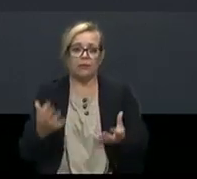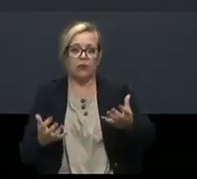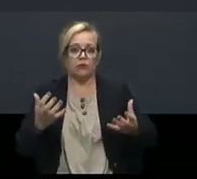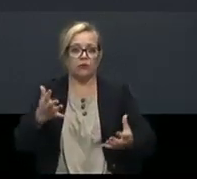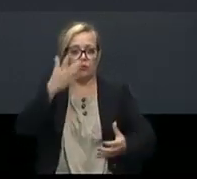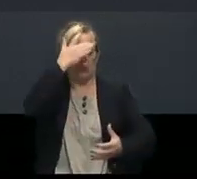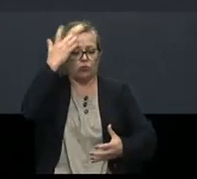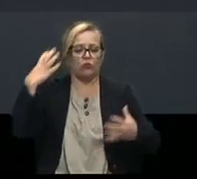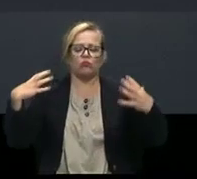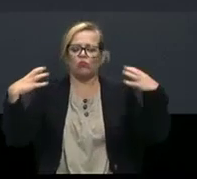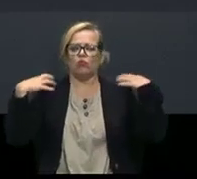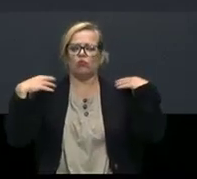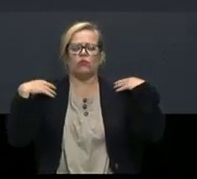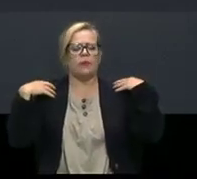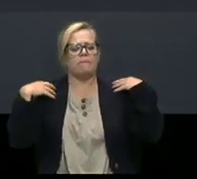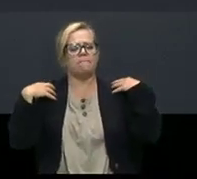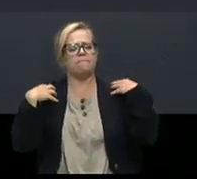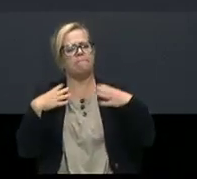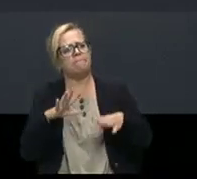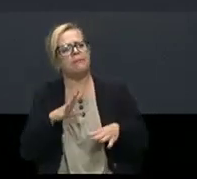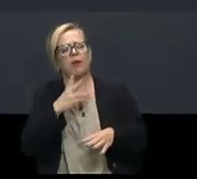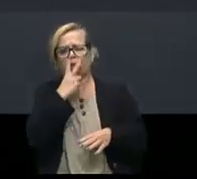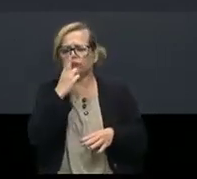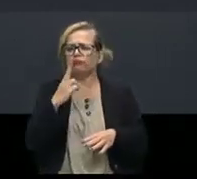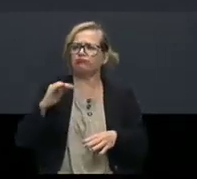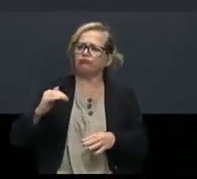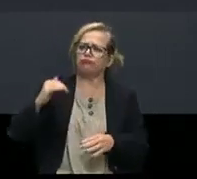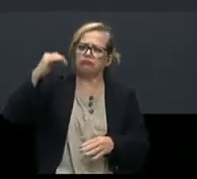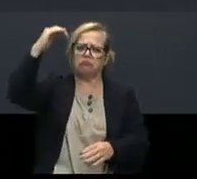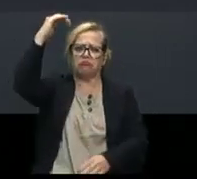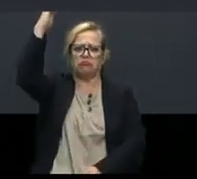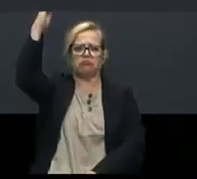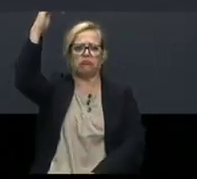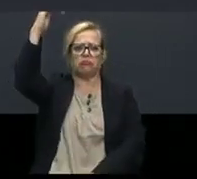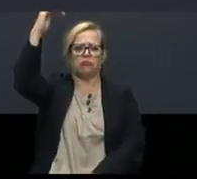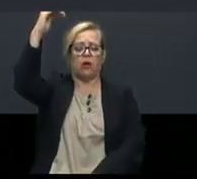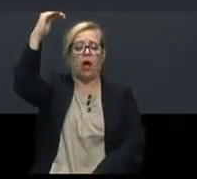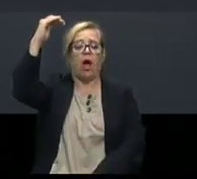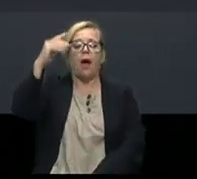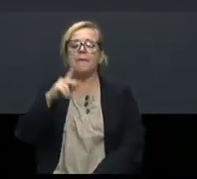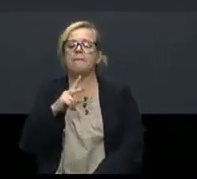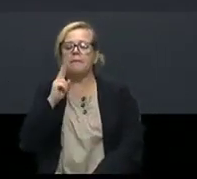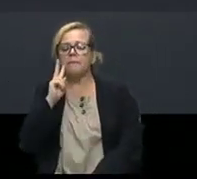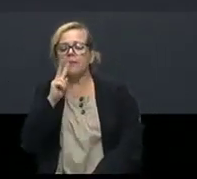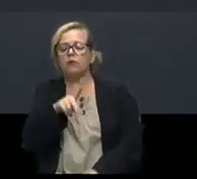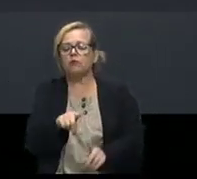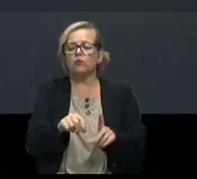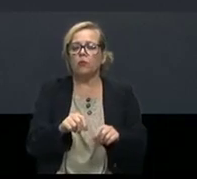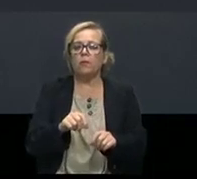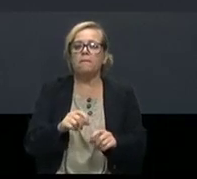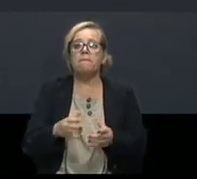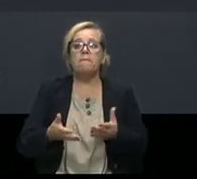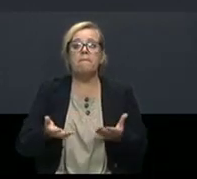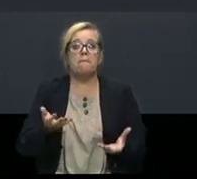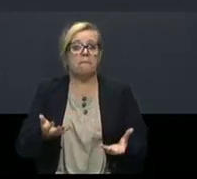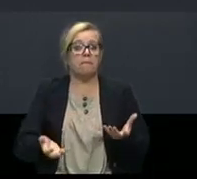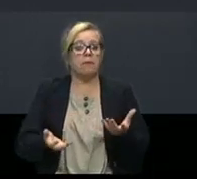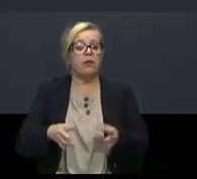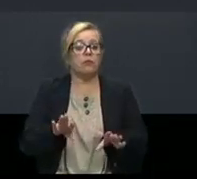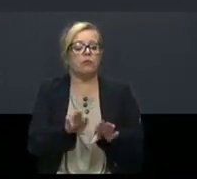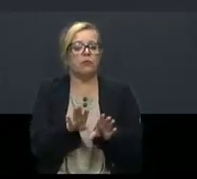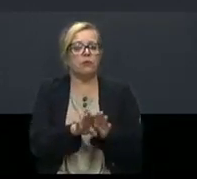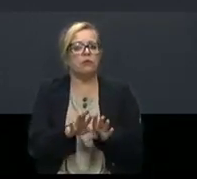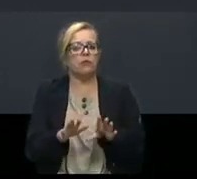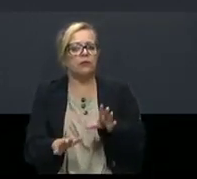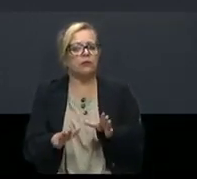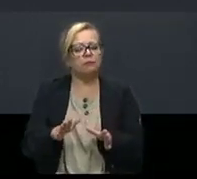atletas. Considerando uma altura, podemos estimar com uma certa margem de erro que o peso estará dentro de um intervalo de